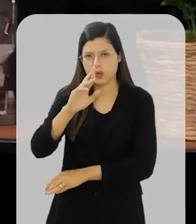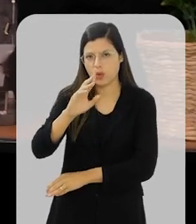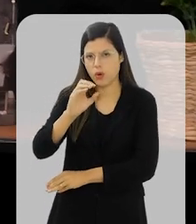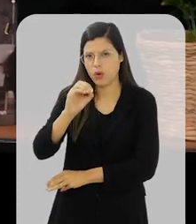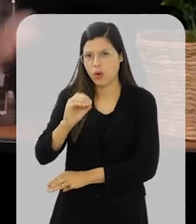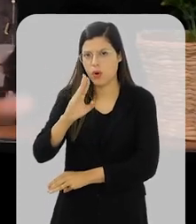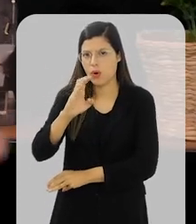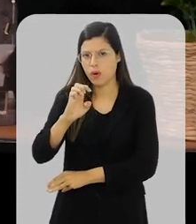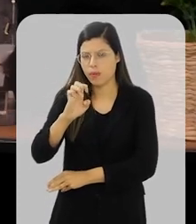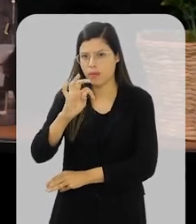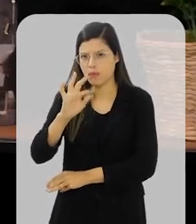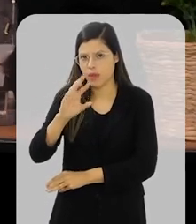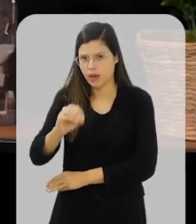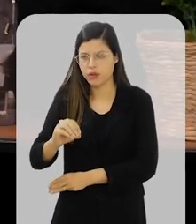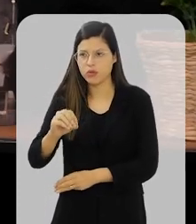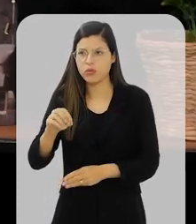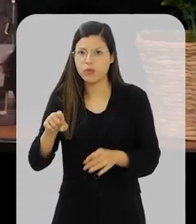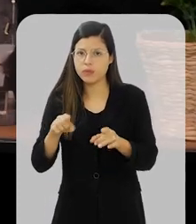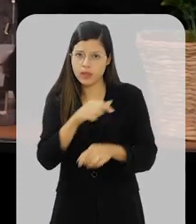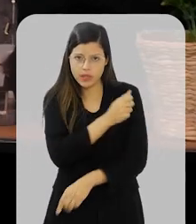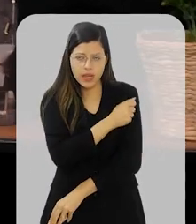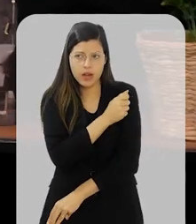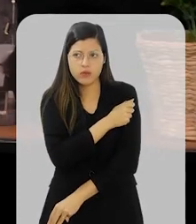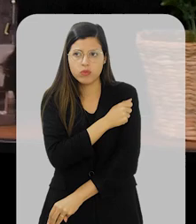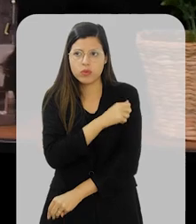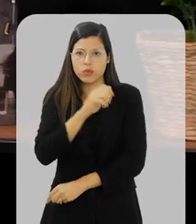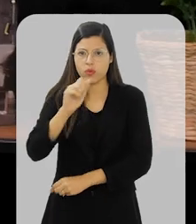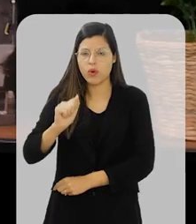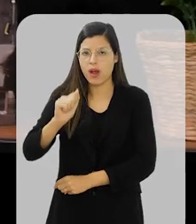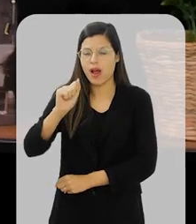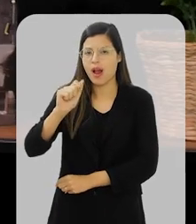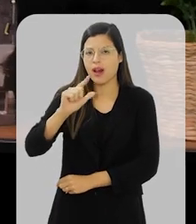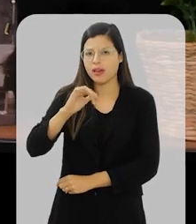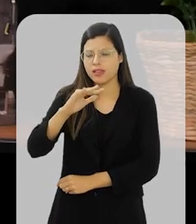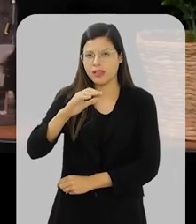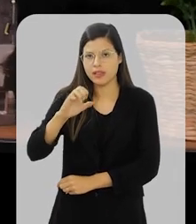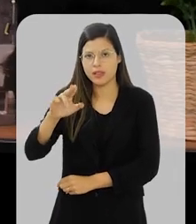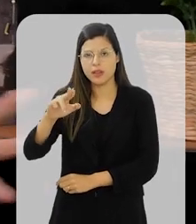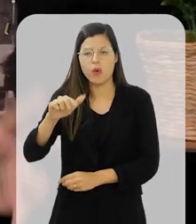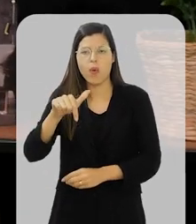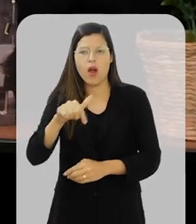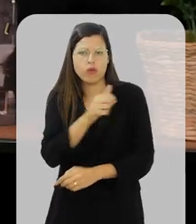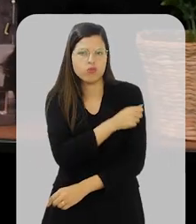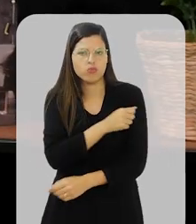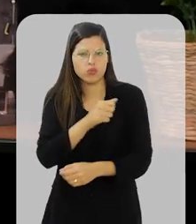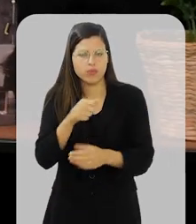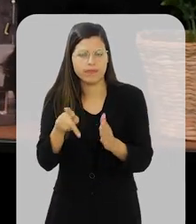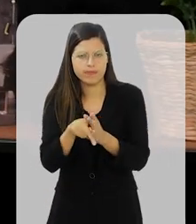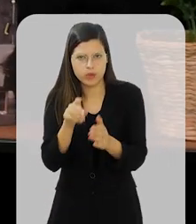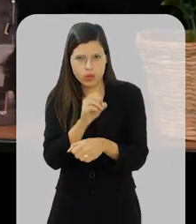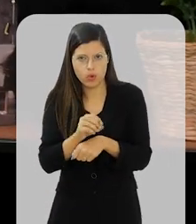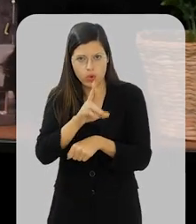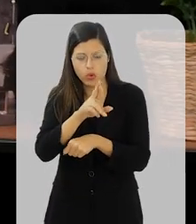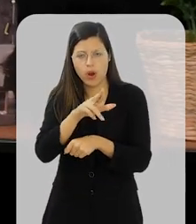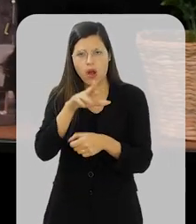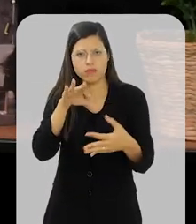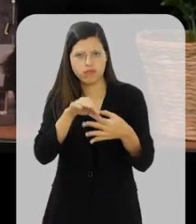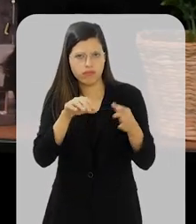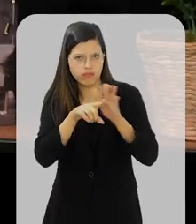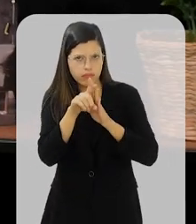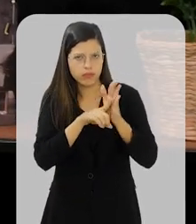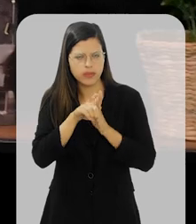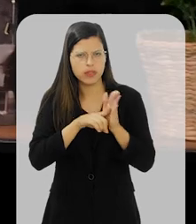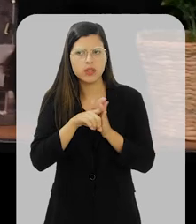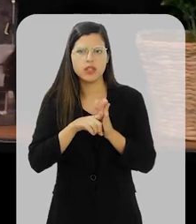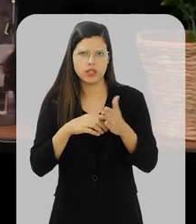Moura. E ele foi desenvolvido pelo aluno Aniceu Kinga, que era o aluno de doutorado que estava envolvido nessa pesquisa, né? Que realizou